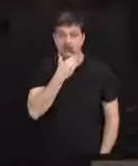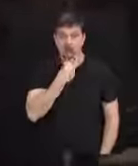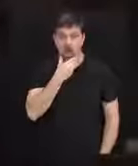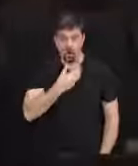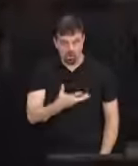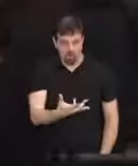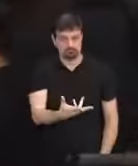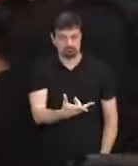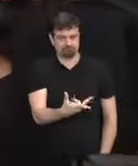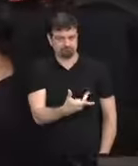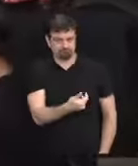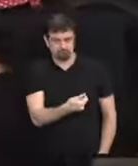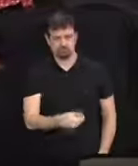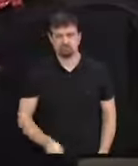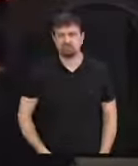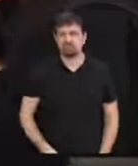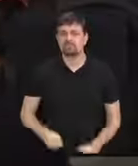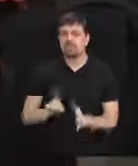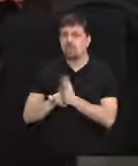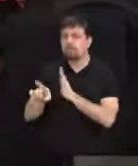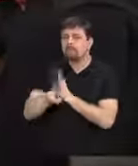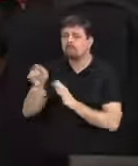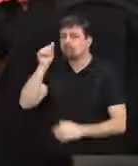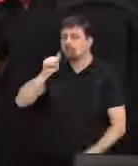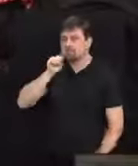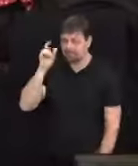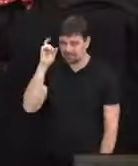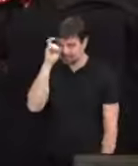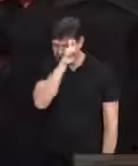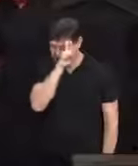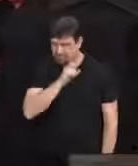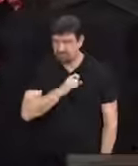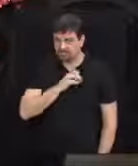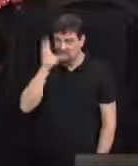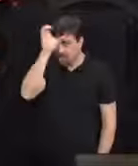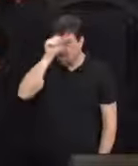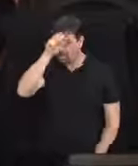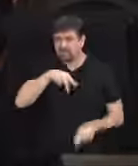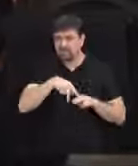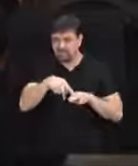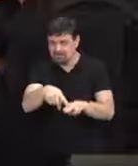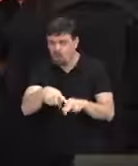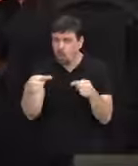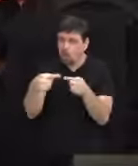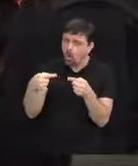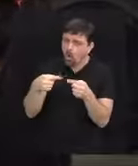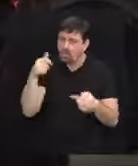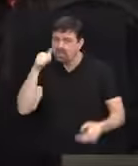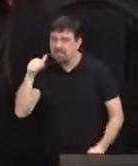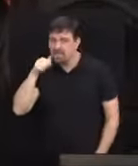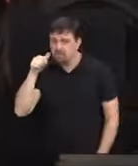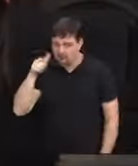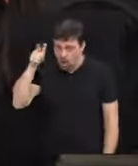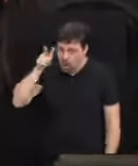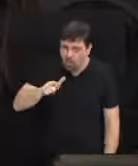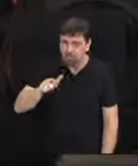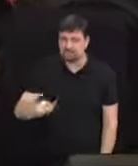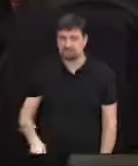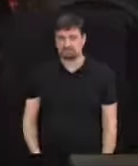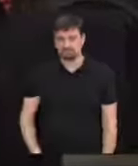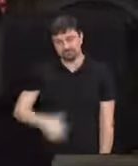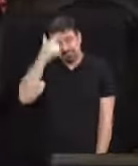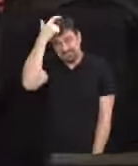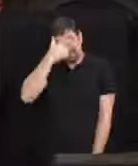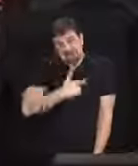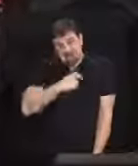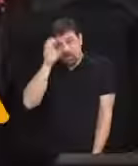são mais ágeis, né, pra aprender. Foi difícil pra vocês aprender a andar de skate assim ou se identificaram logo de cara, conseguiram logo de cara fazer